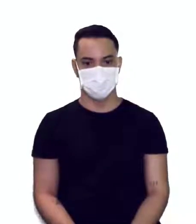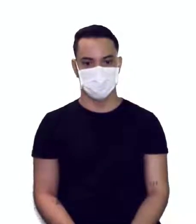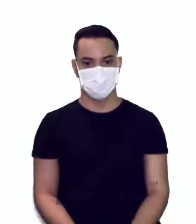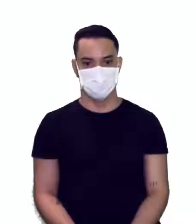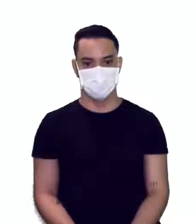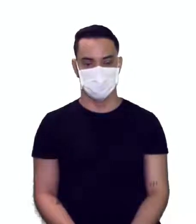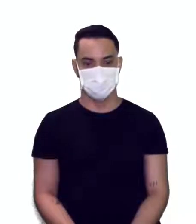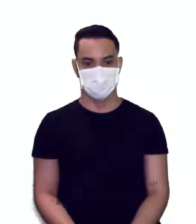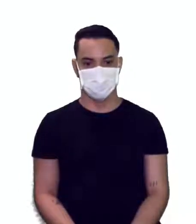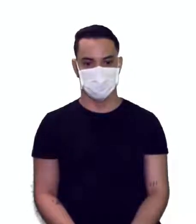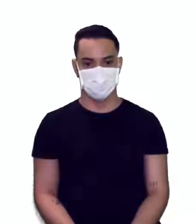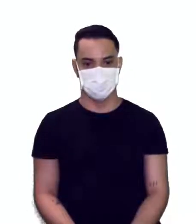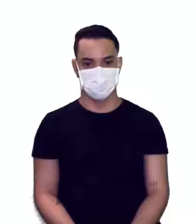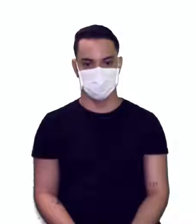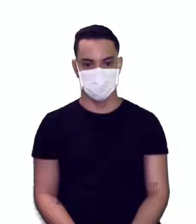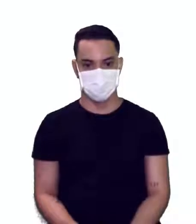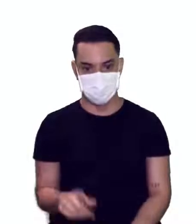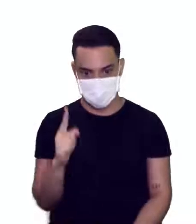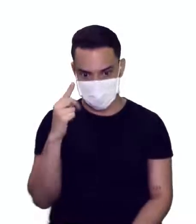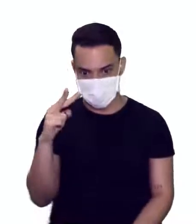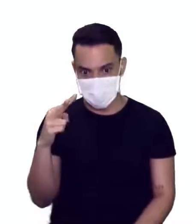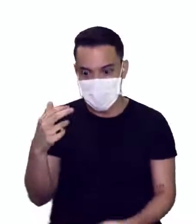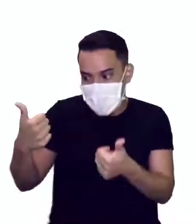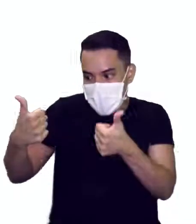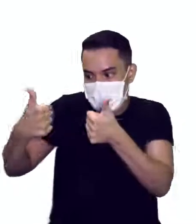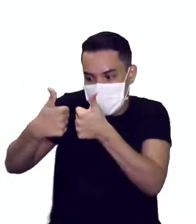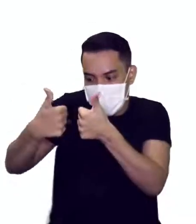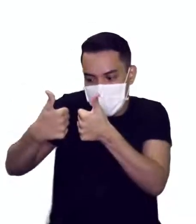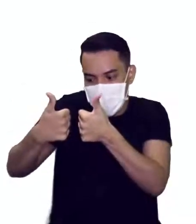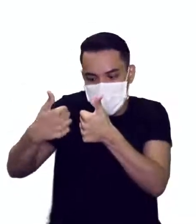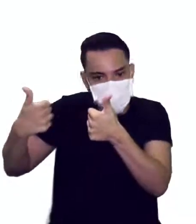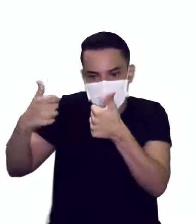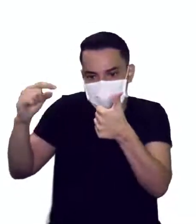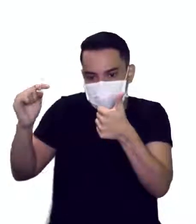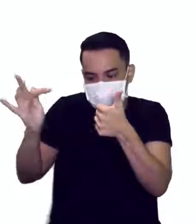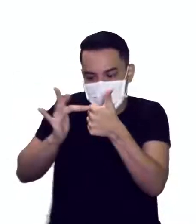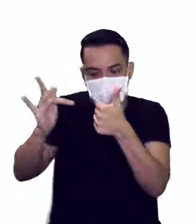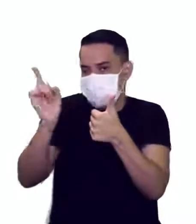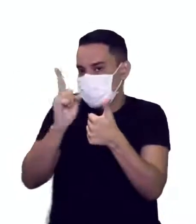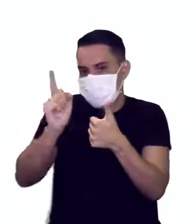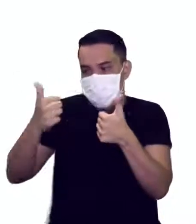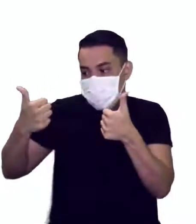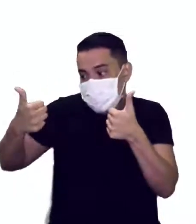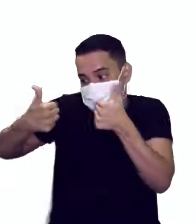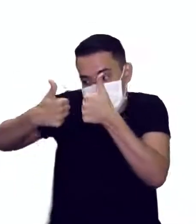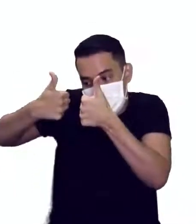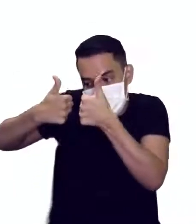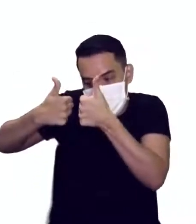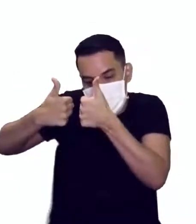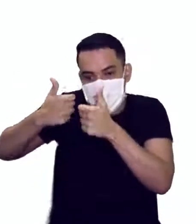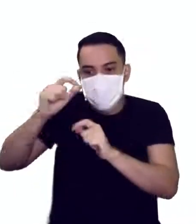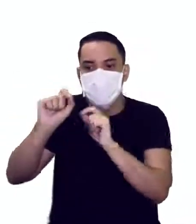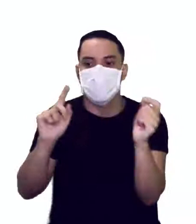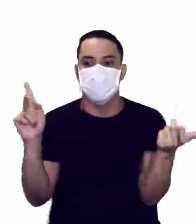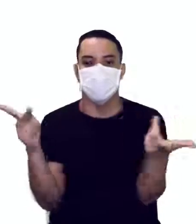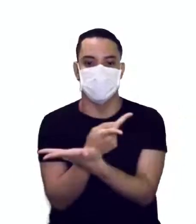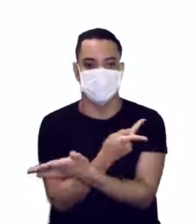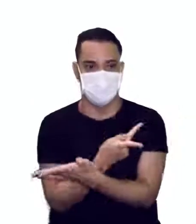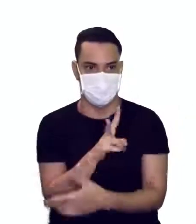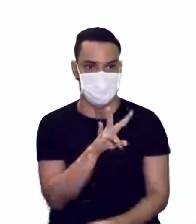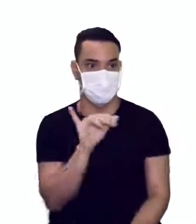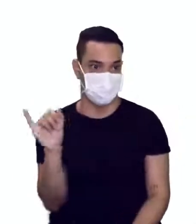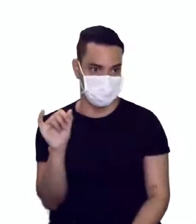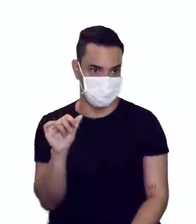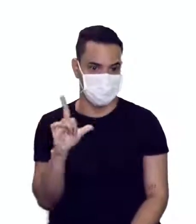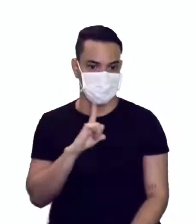Aproximou ali, ó. Vocês estão vendo que aproximou, né? Ele não tocou, tá? Aproximou, o que acontece ali, ele vai ficar